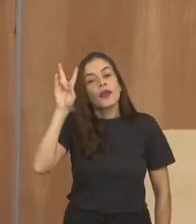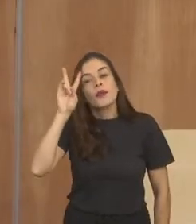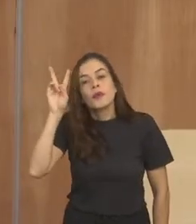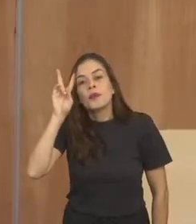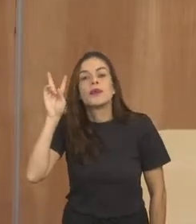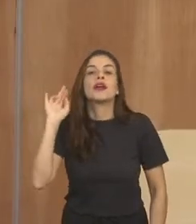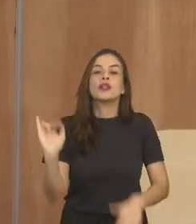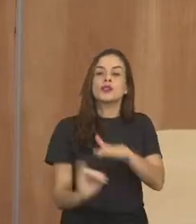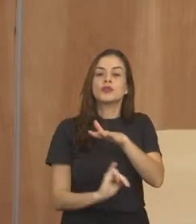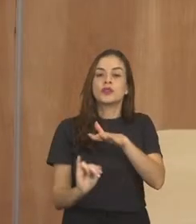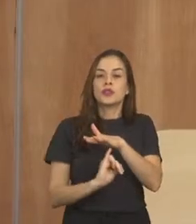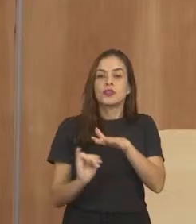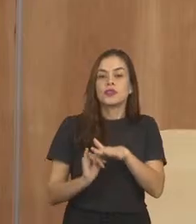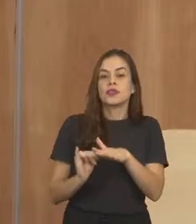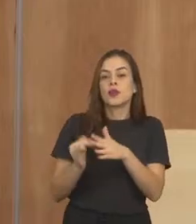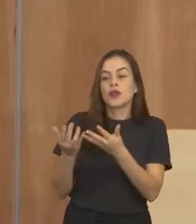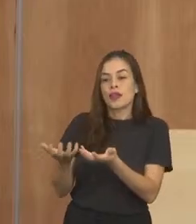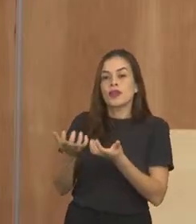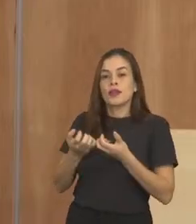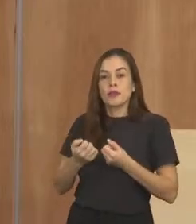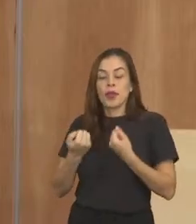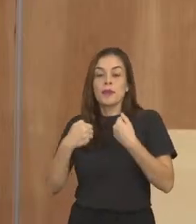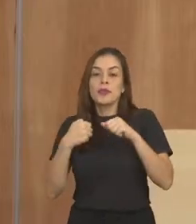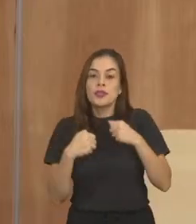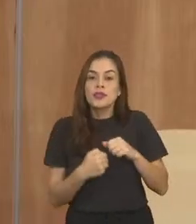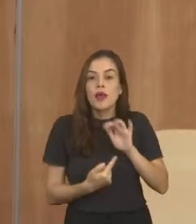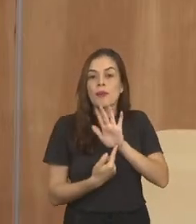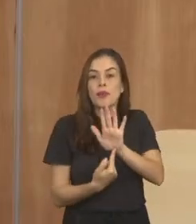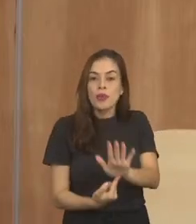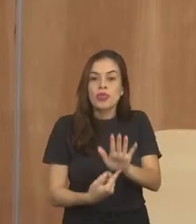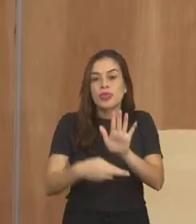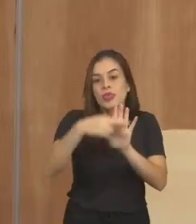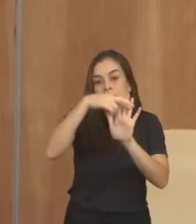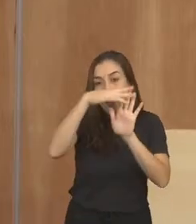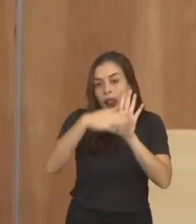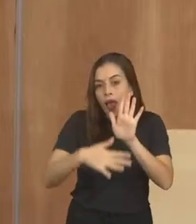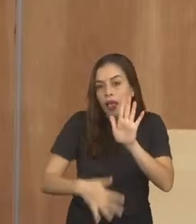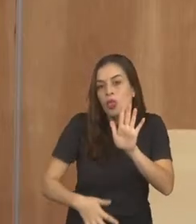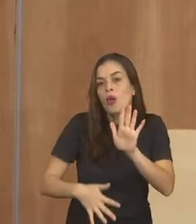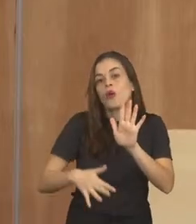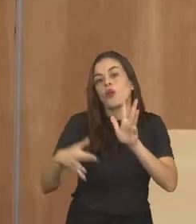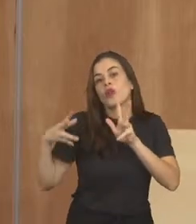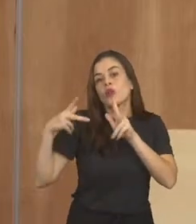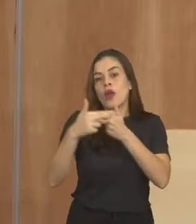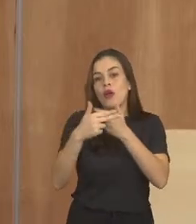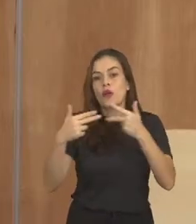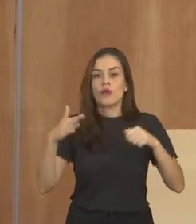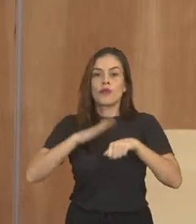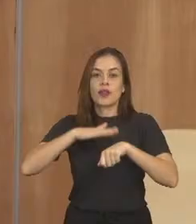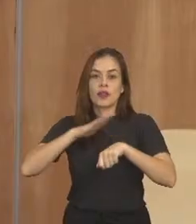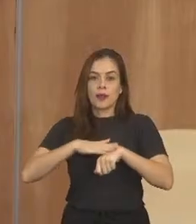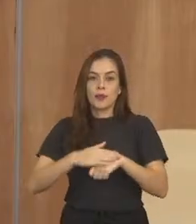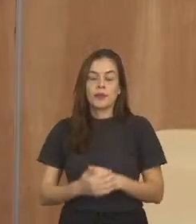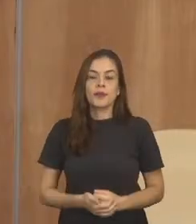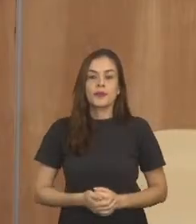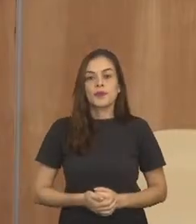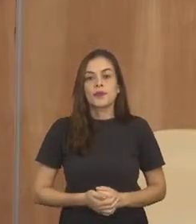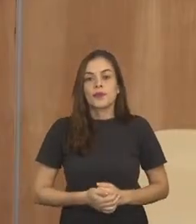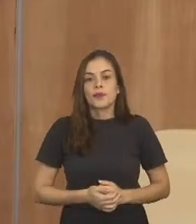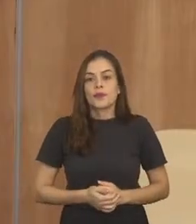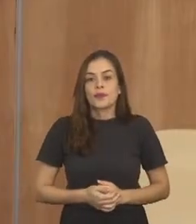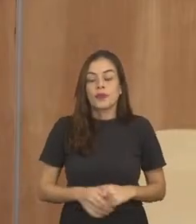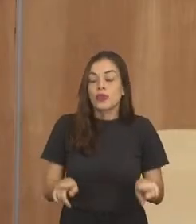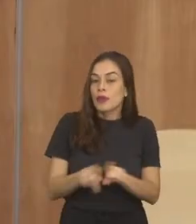deverão apresentar também relatórios periódicos da prestação de contas. E outra